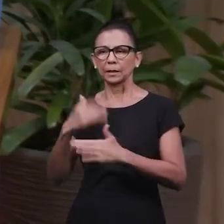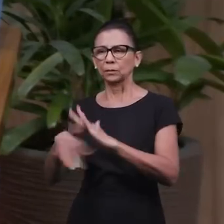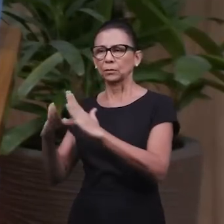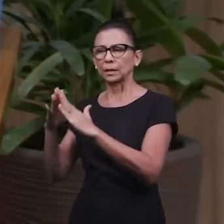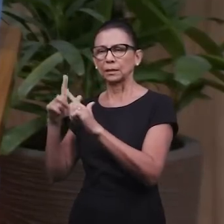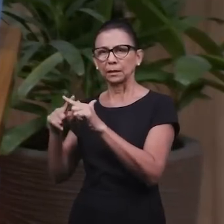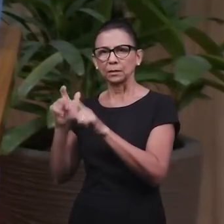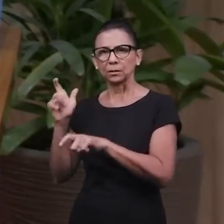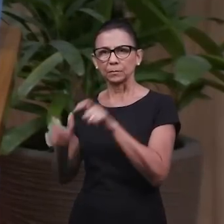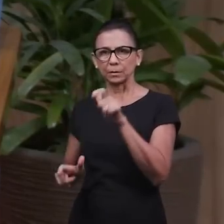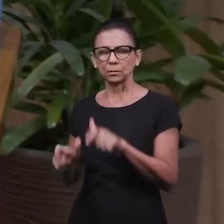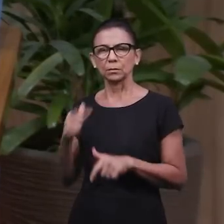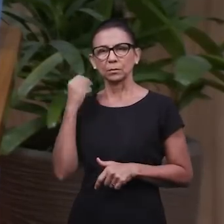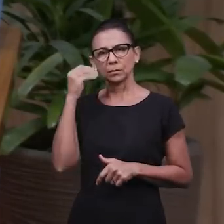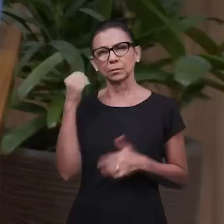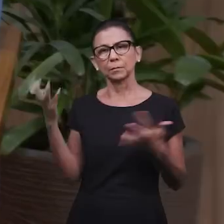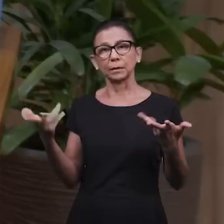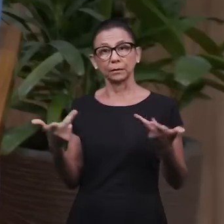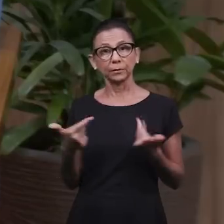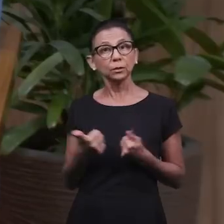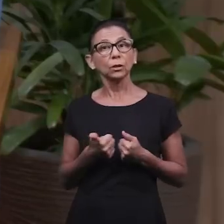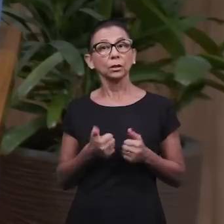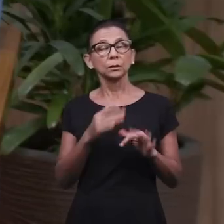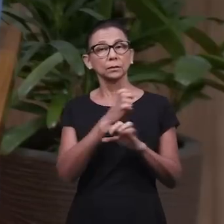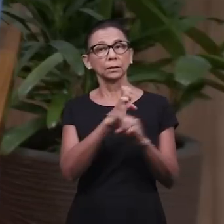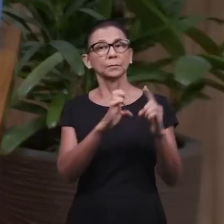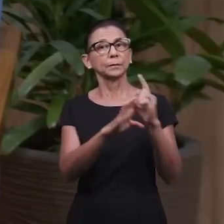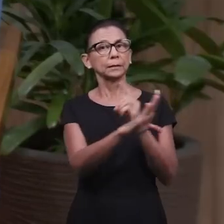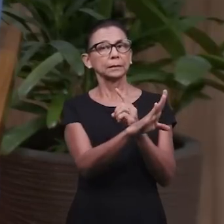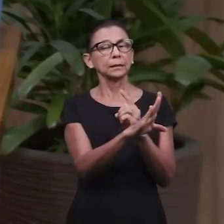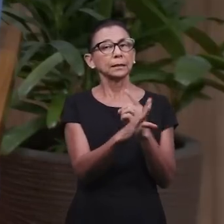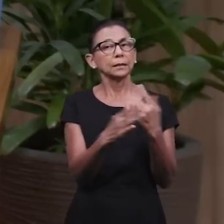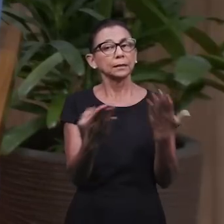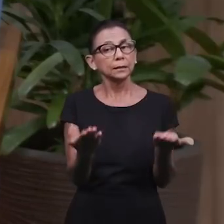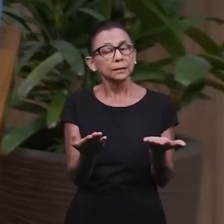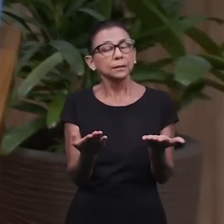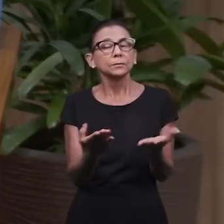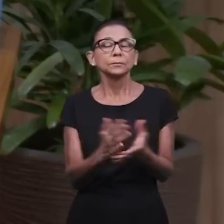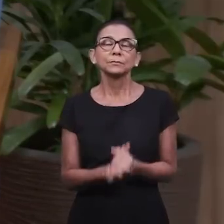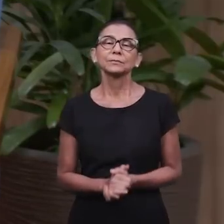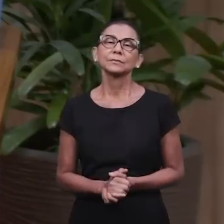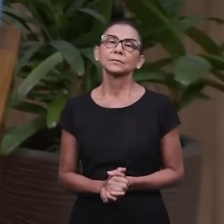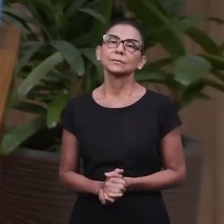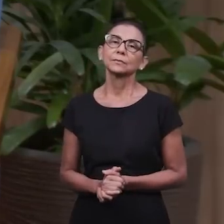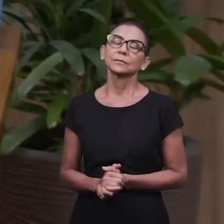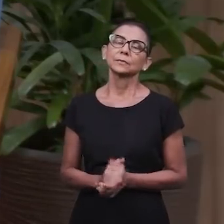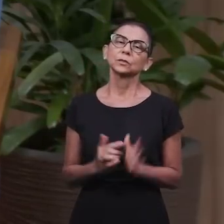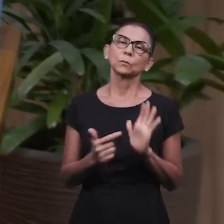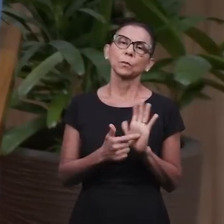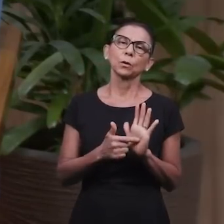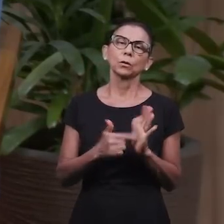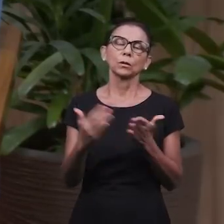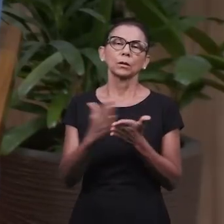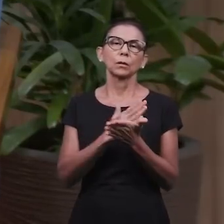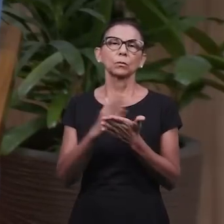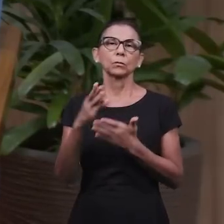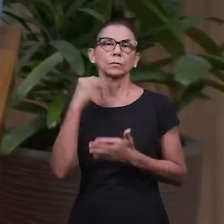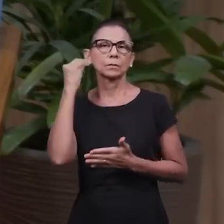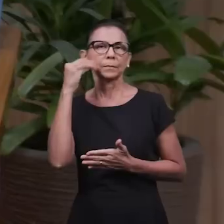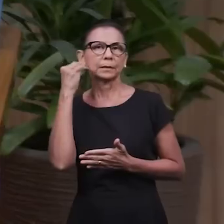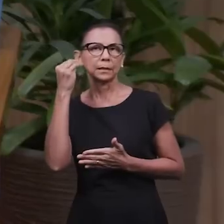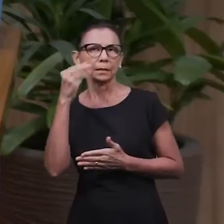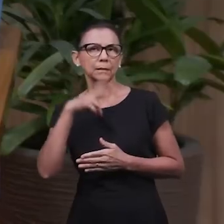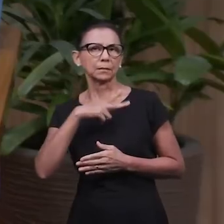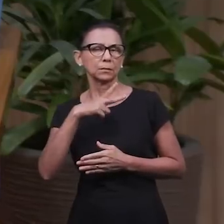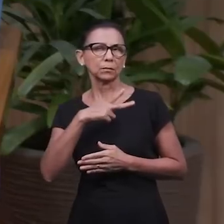experiências maravilhosas com o estudo da Escola Bíblica Dominical, a gente também acaba trazendo algumas experiências que nós